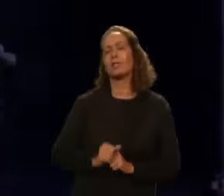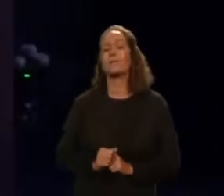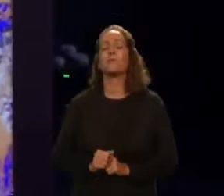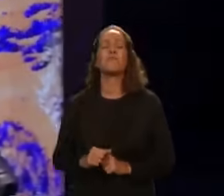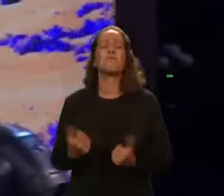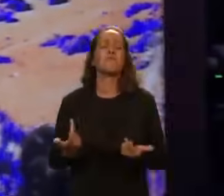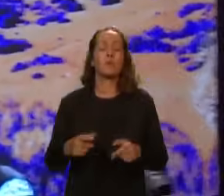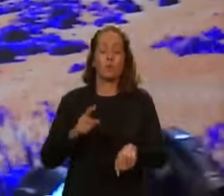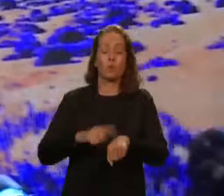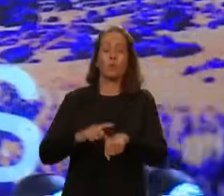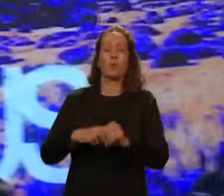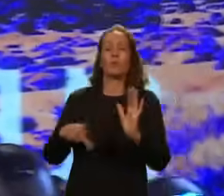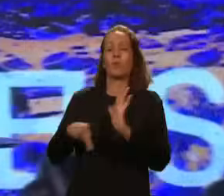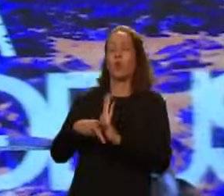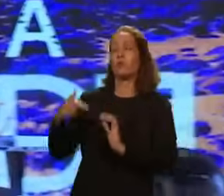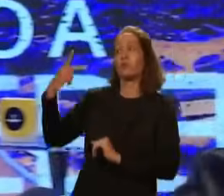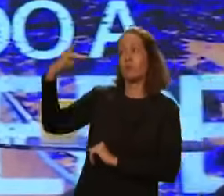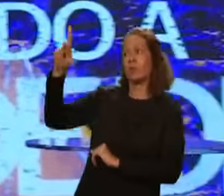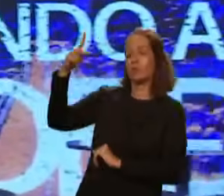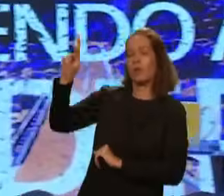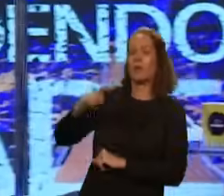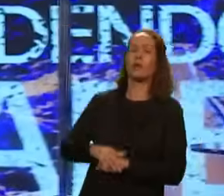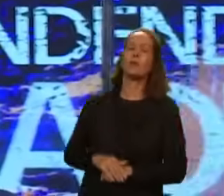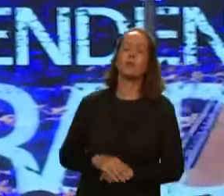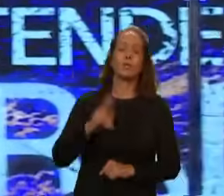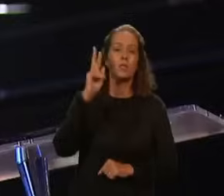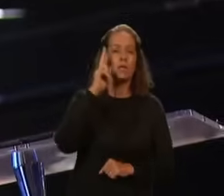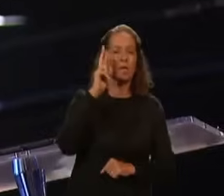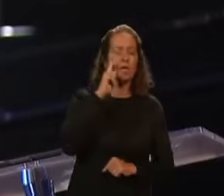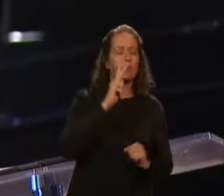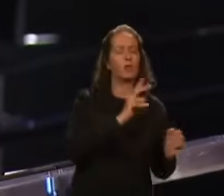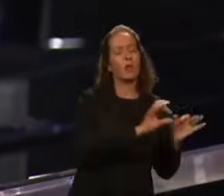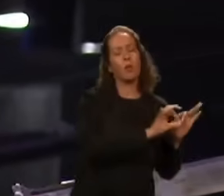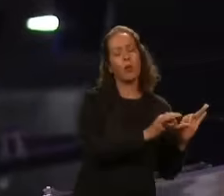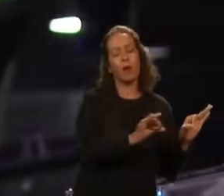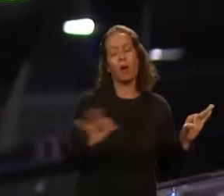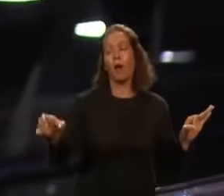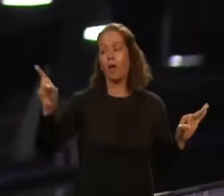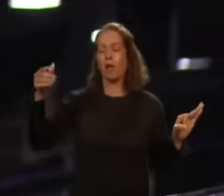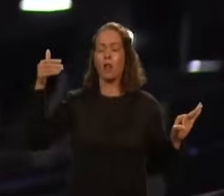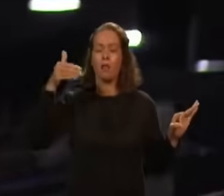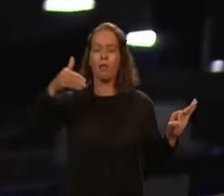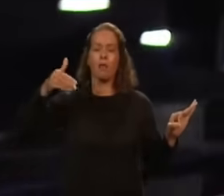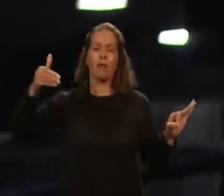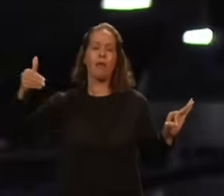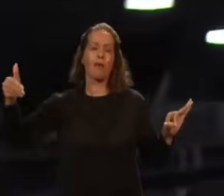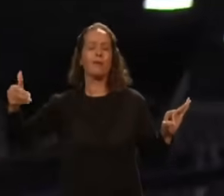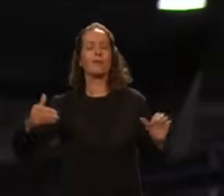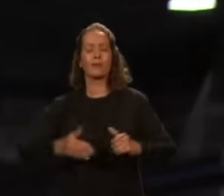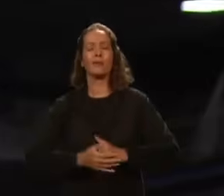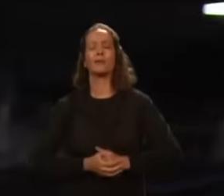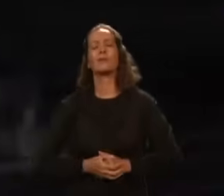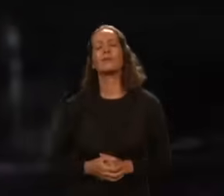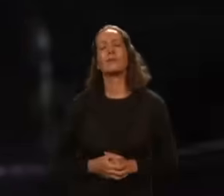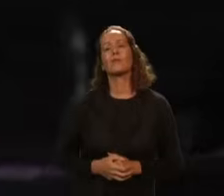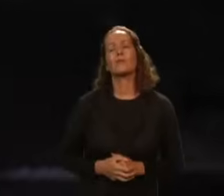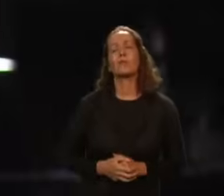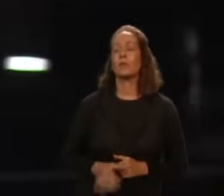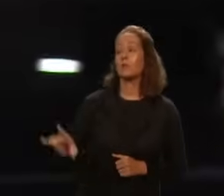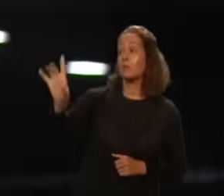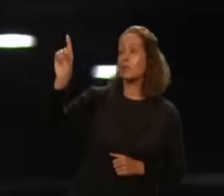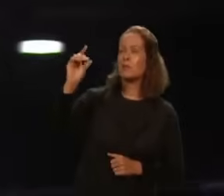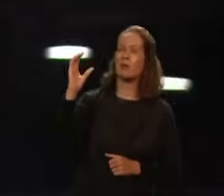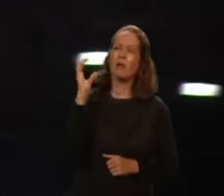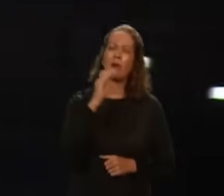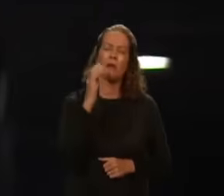Ele vive. Ele interfere na história, Cronos, com o Kairós. Então Ele não vai se apressar